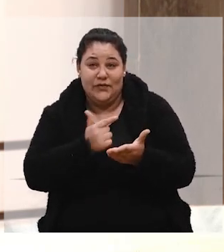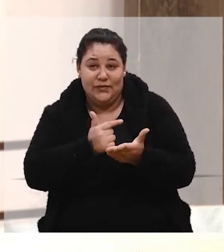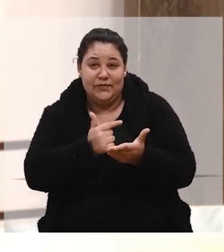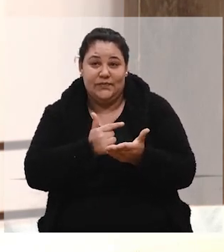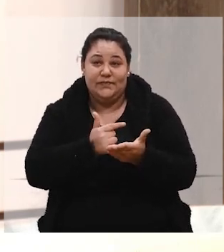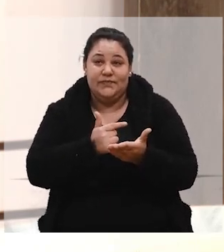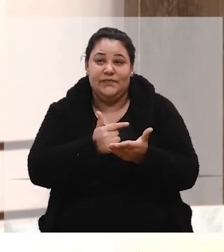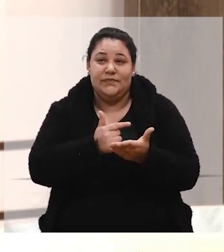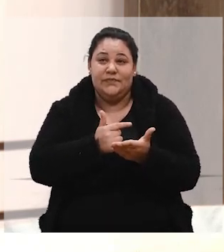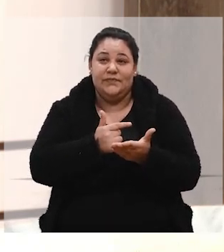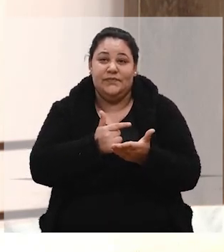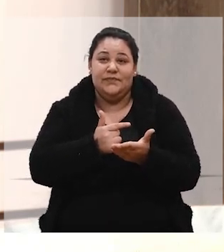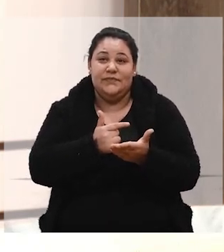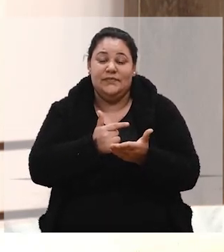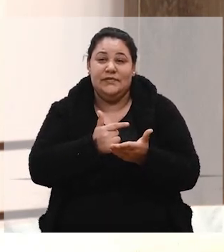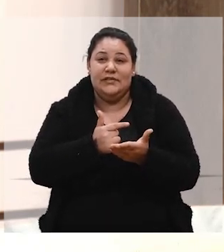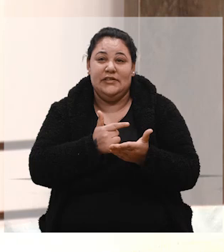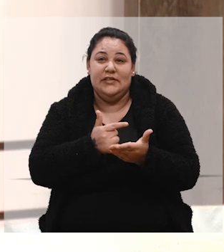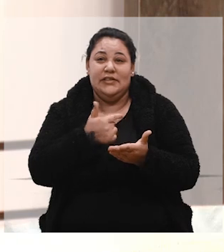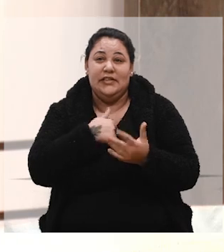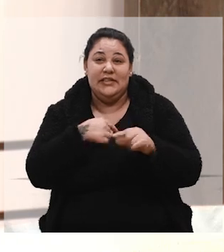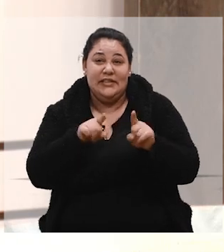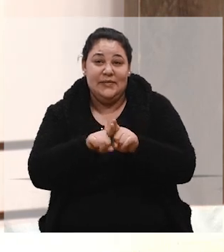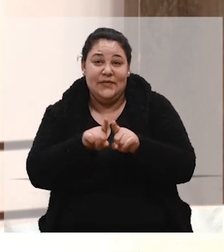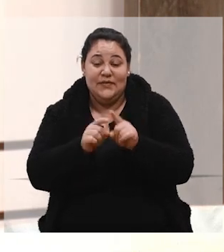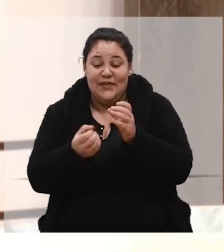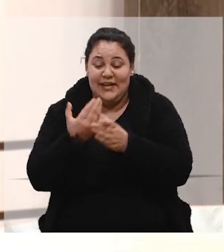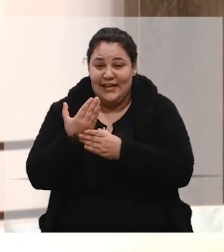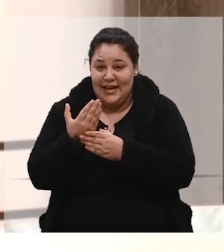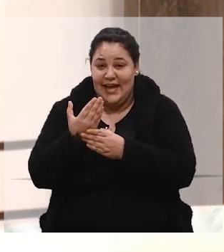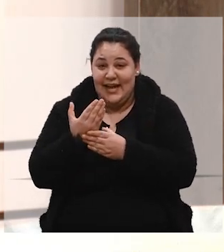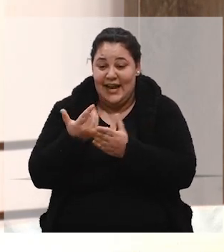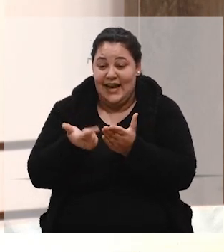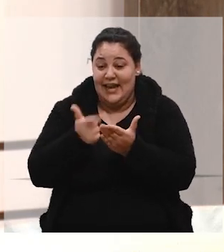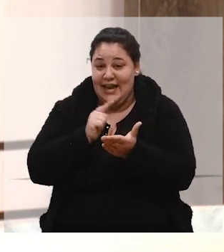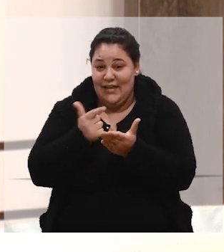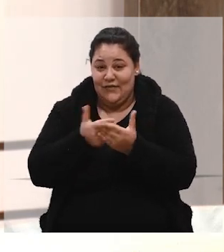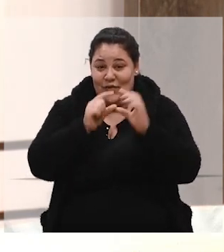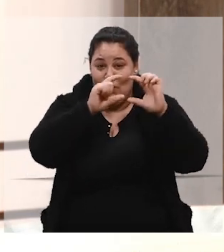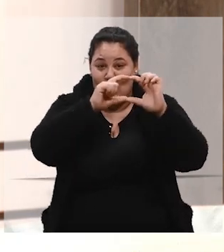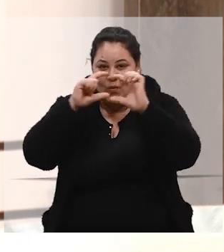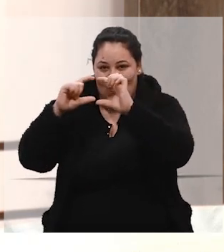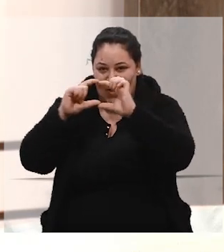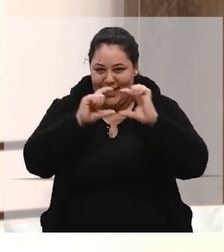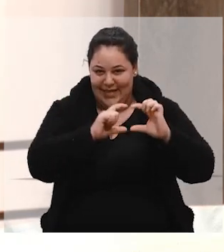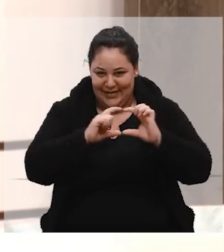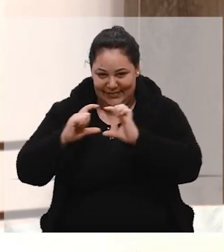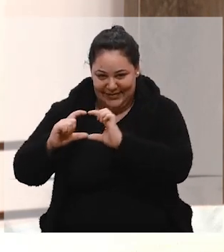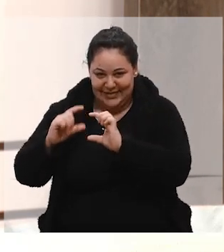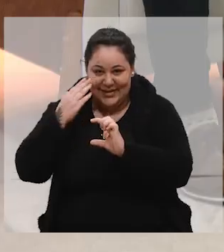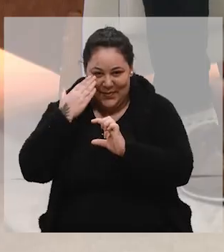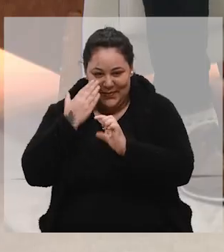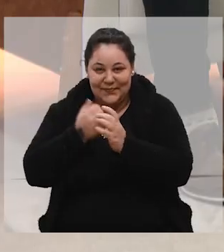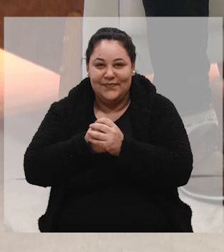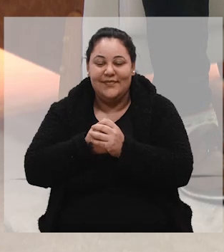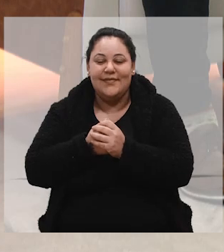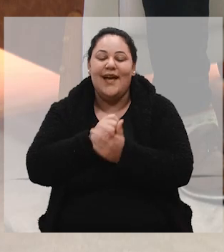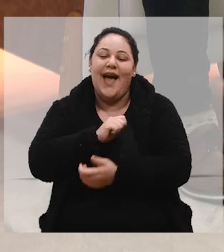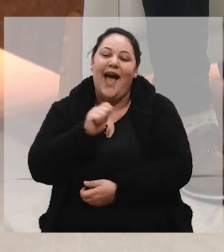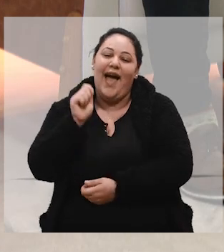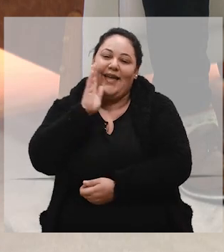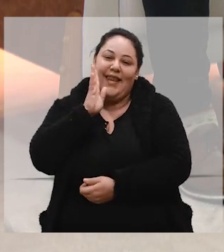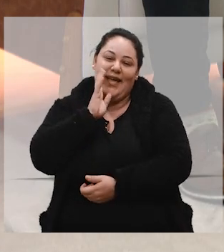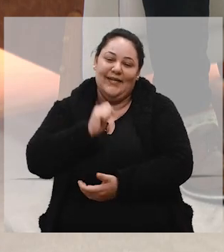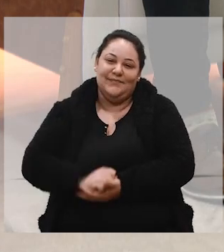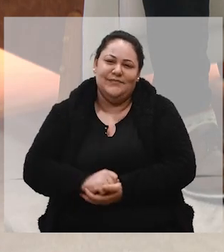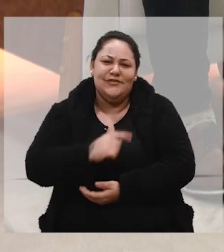das origens deles. E bem, eu vou fazer livros em quadrinhos. Ah, que legal. Nós